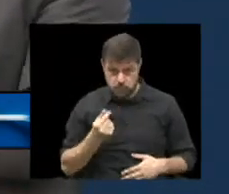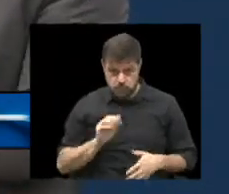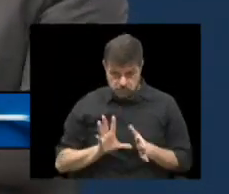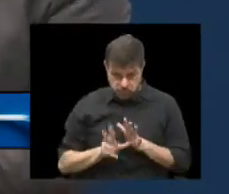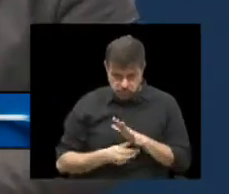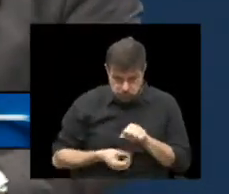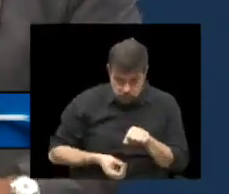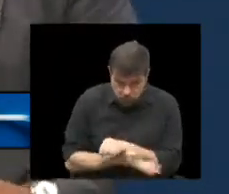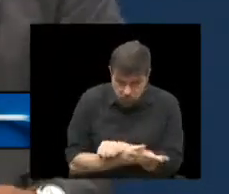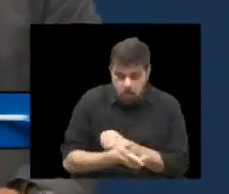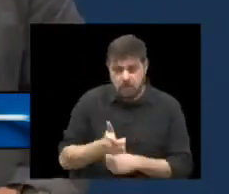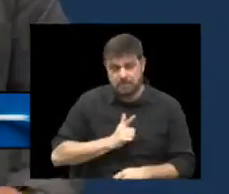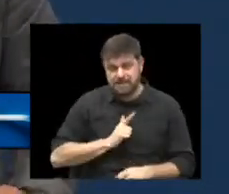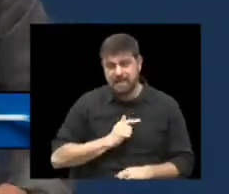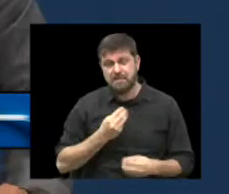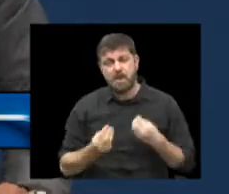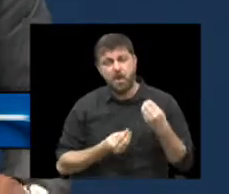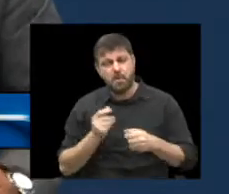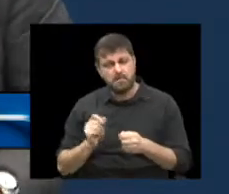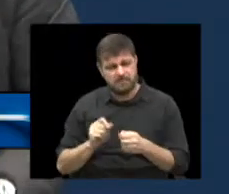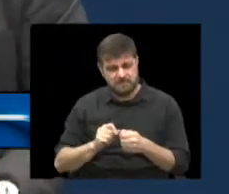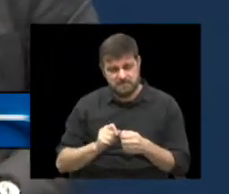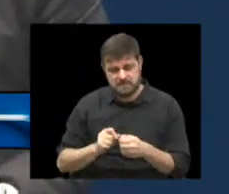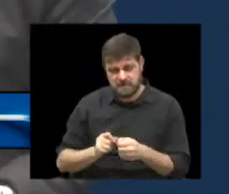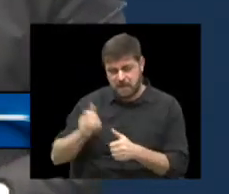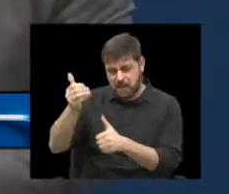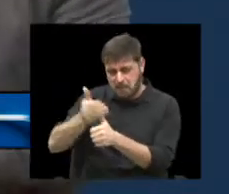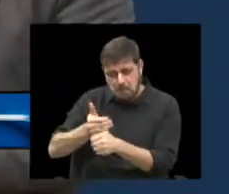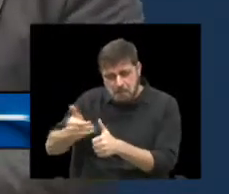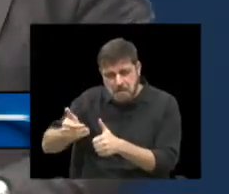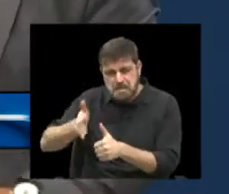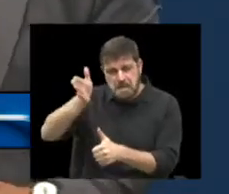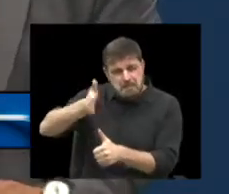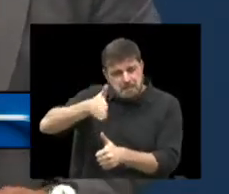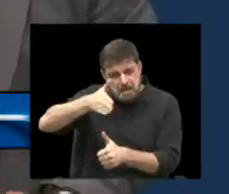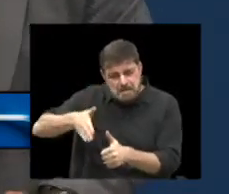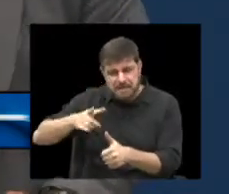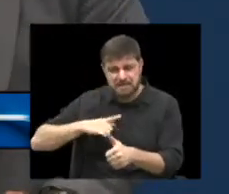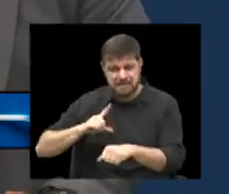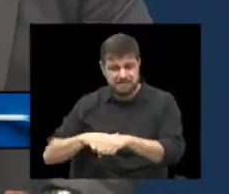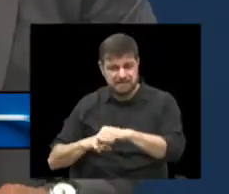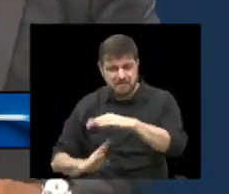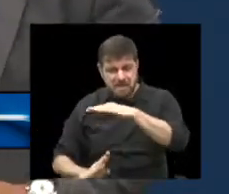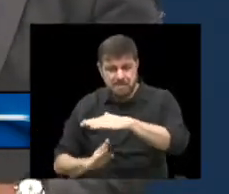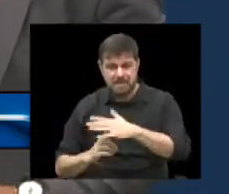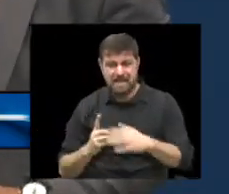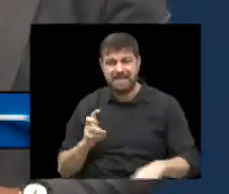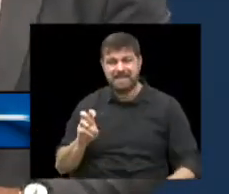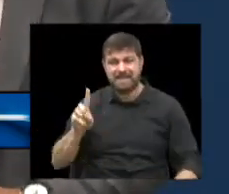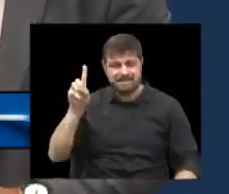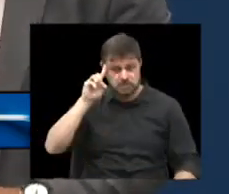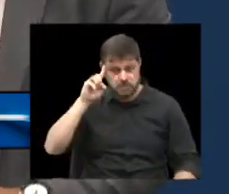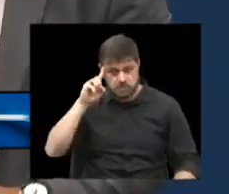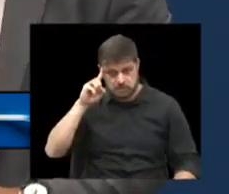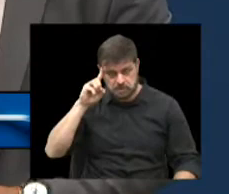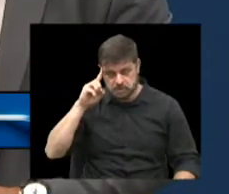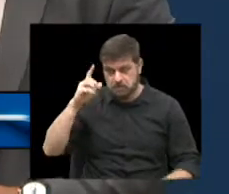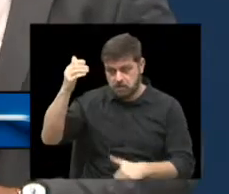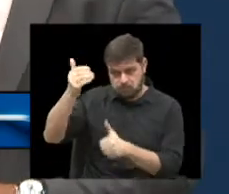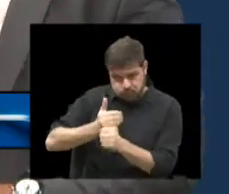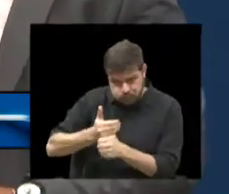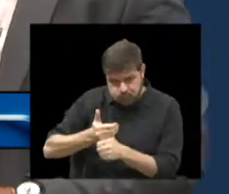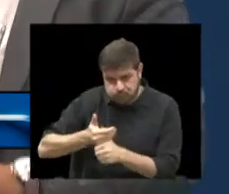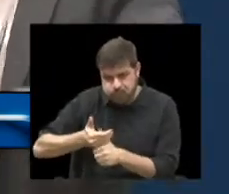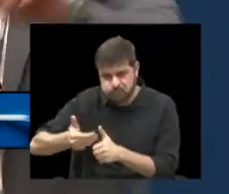seguinte, que na ação de impugnação de mandato, vereador Carlão, ela tem um prazo de 15 dias depois da diplomação.